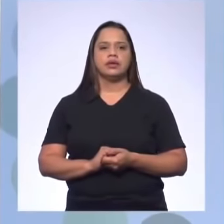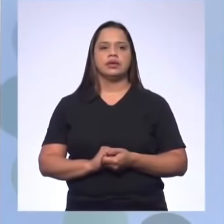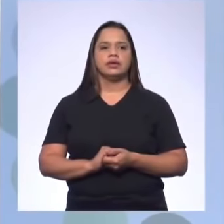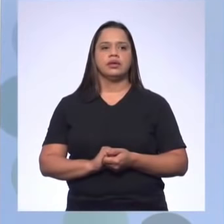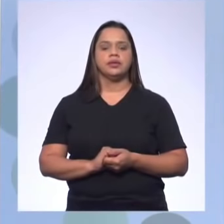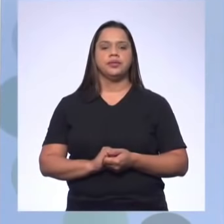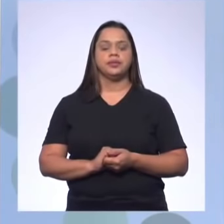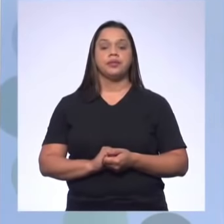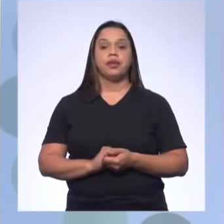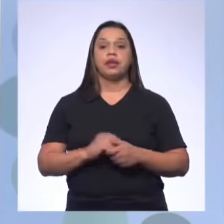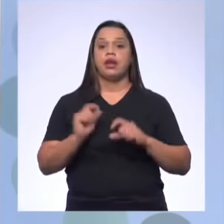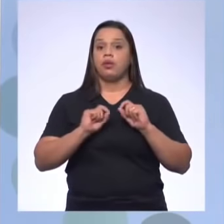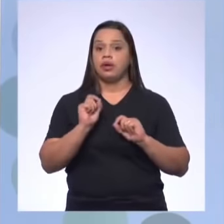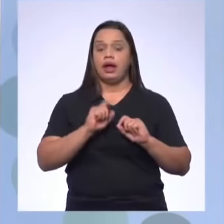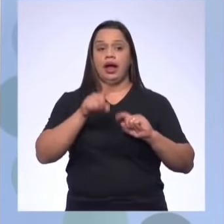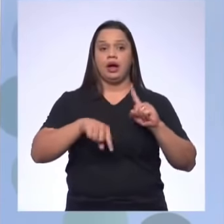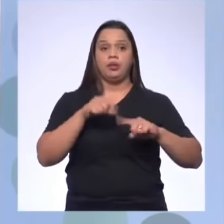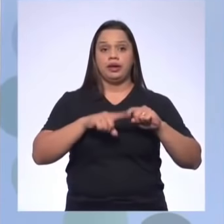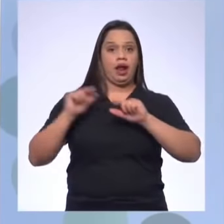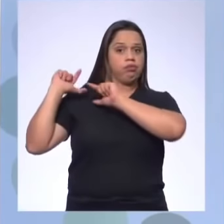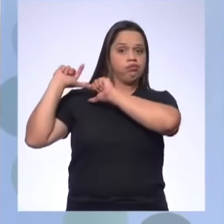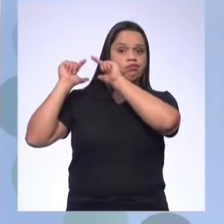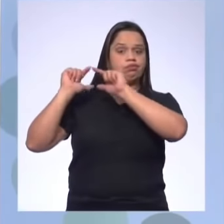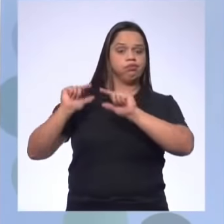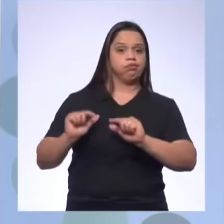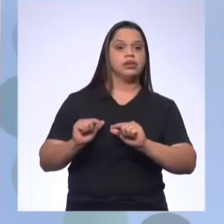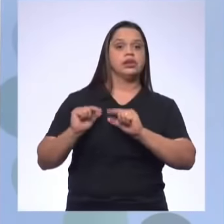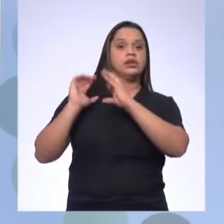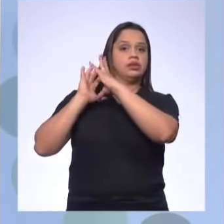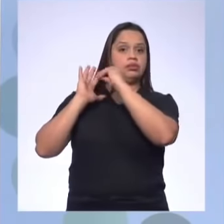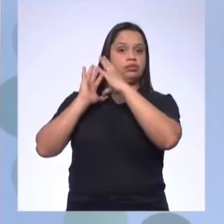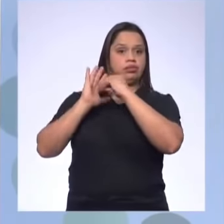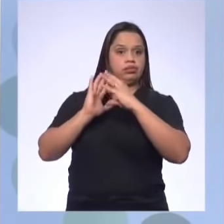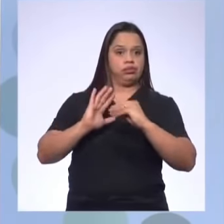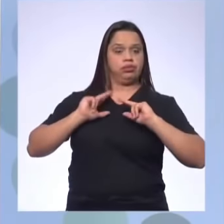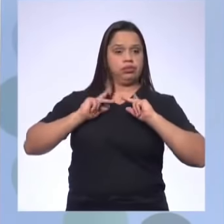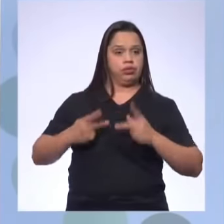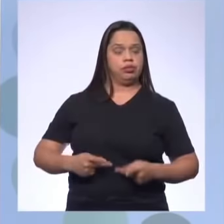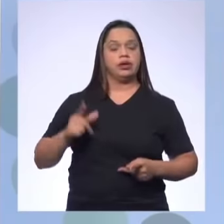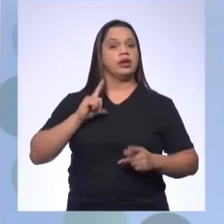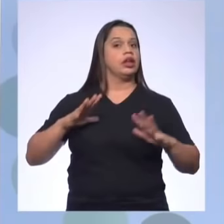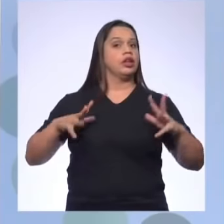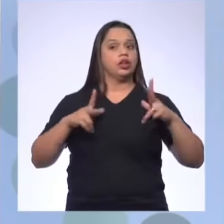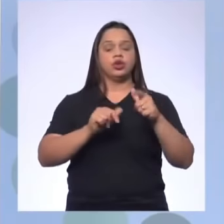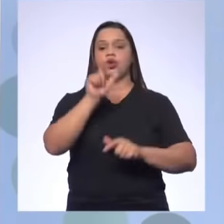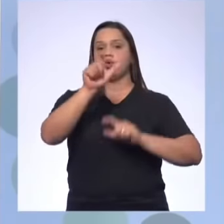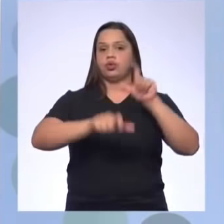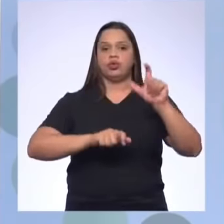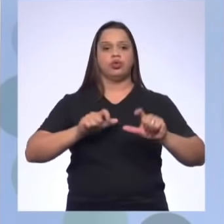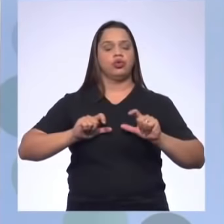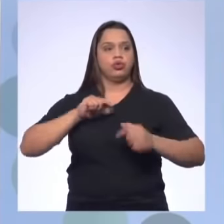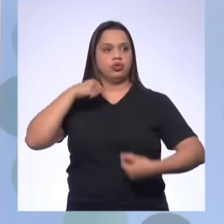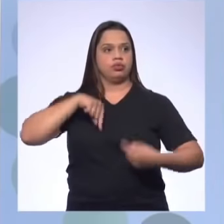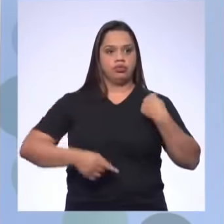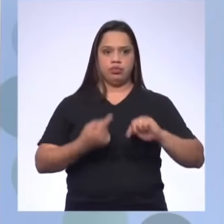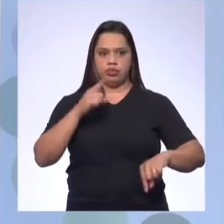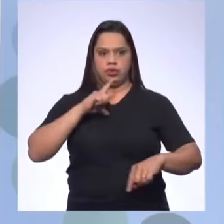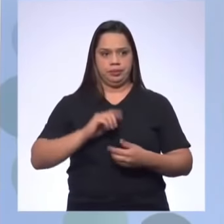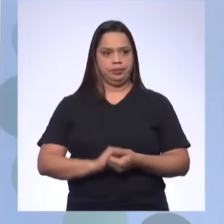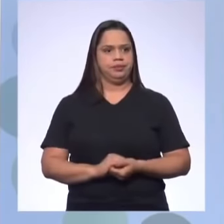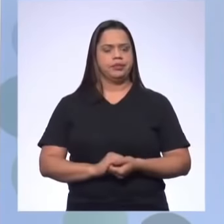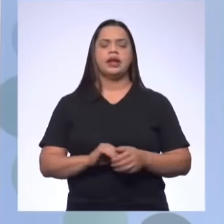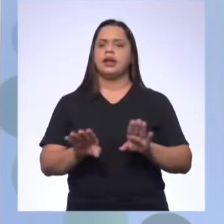Então, DNA é um material hereditário nos humanos, né? E consta em quase todos os organismos. E eu